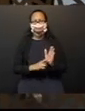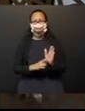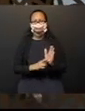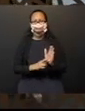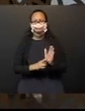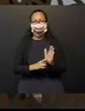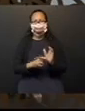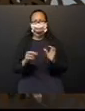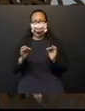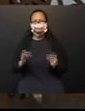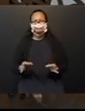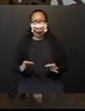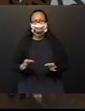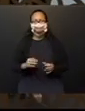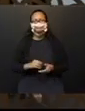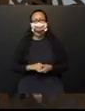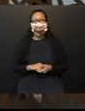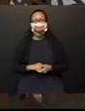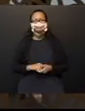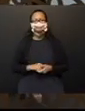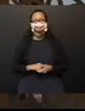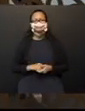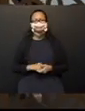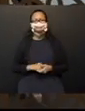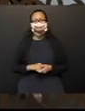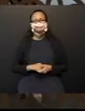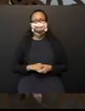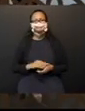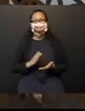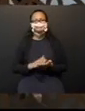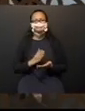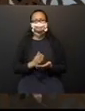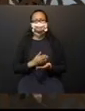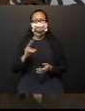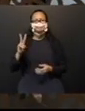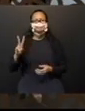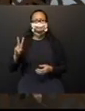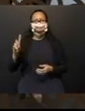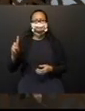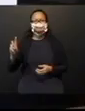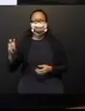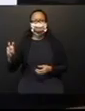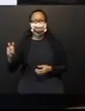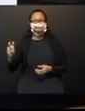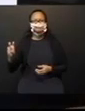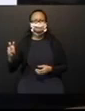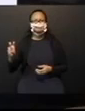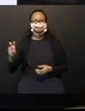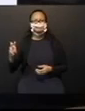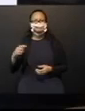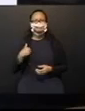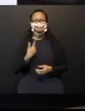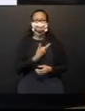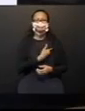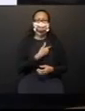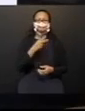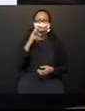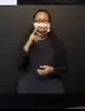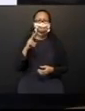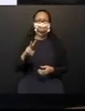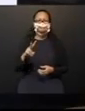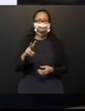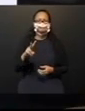falando disso. Próxima página aí, na 215, nós vamos ver o